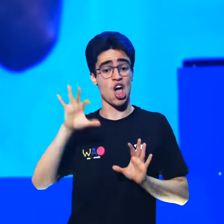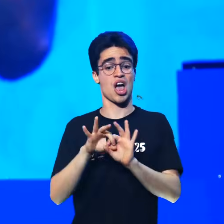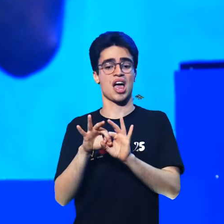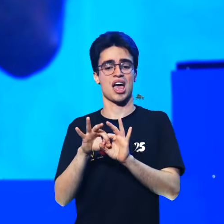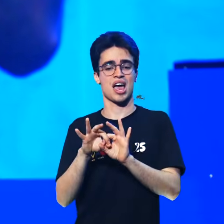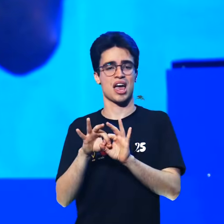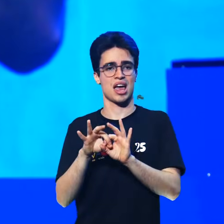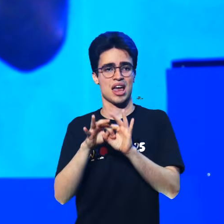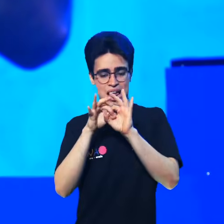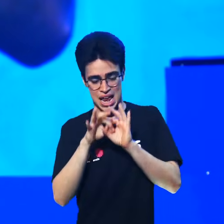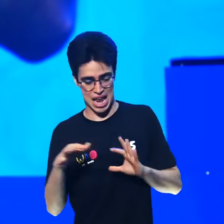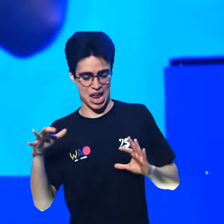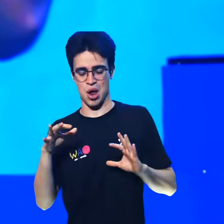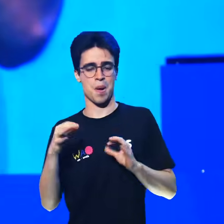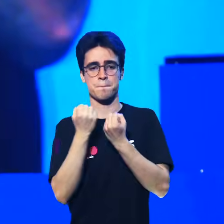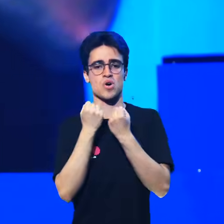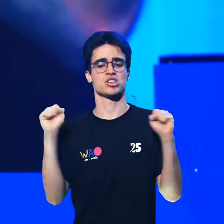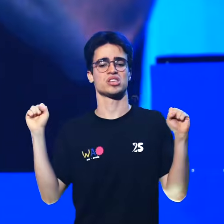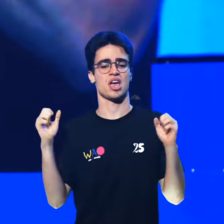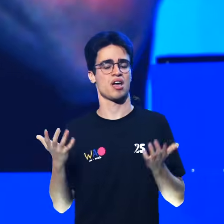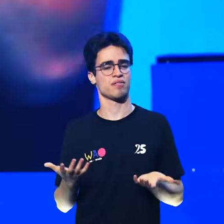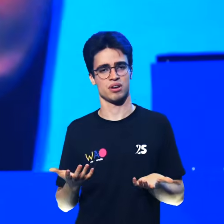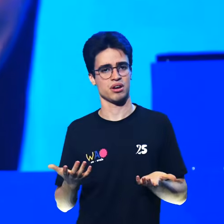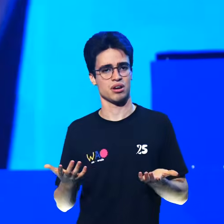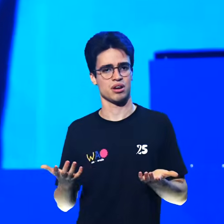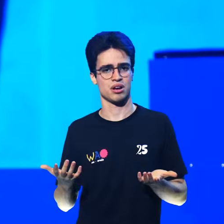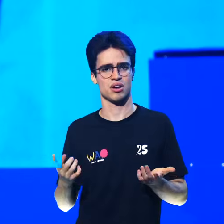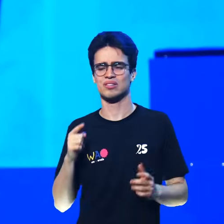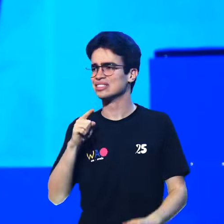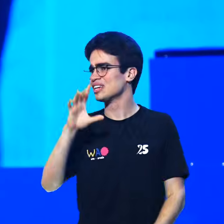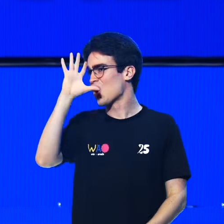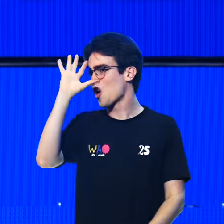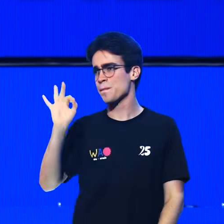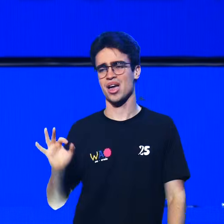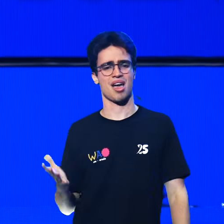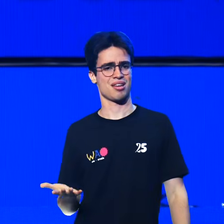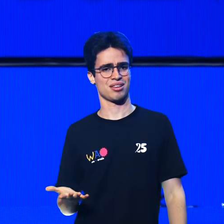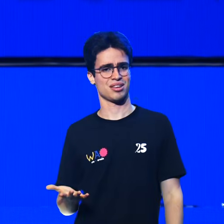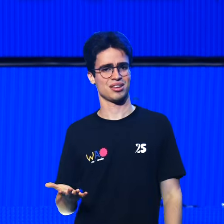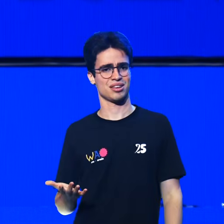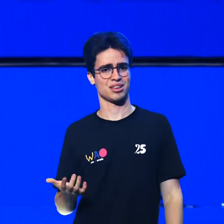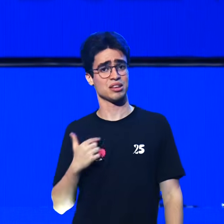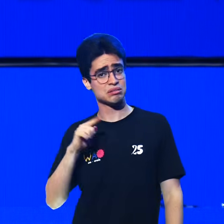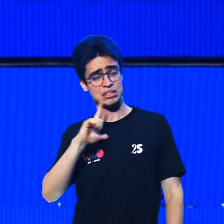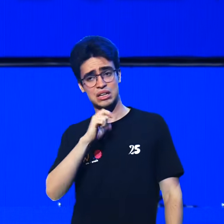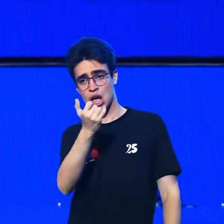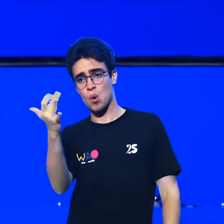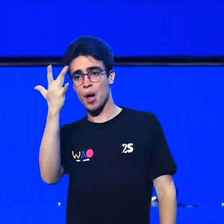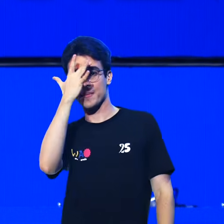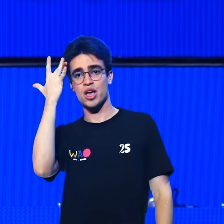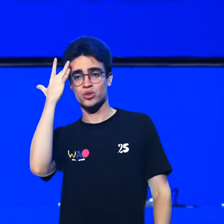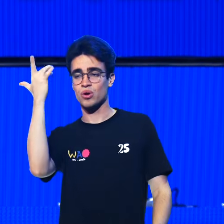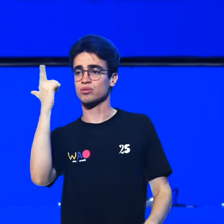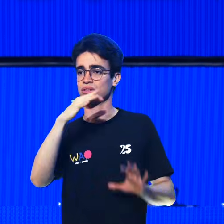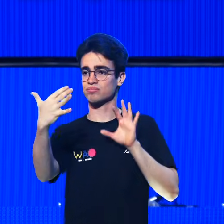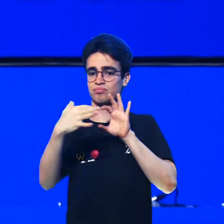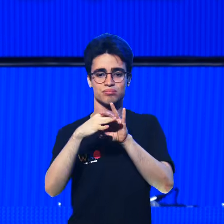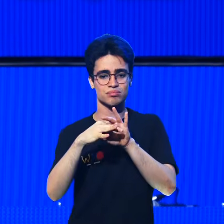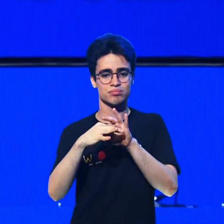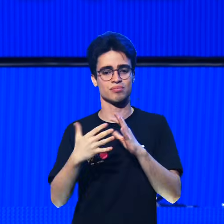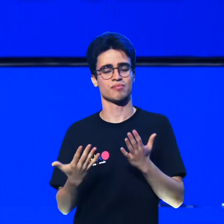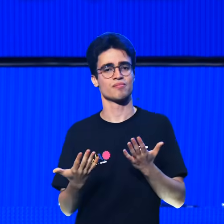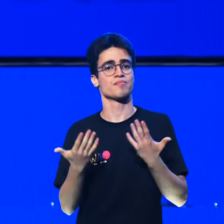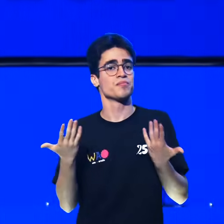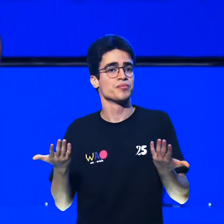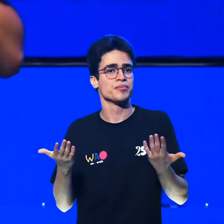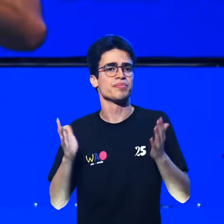quebrar. E você não entende por quê. Eu tenho gente que Deus conectou meu coração, e a gente